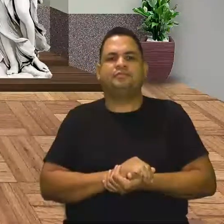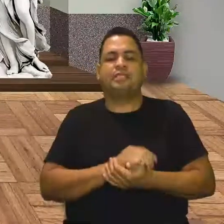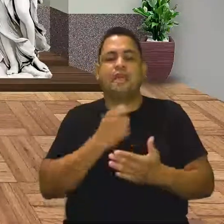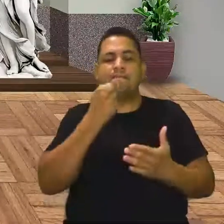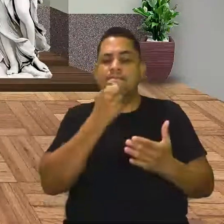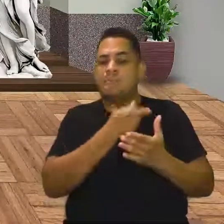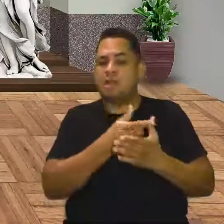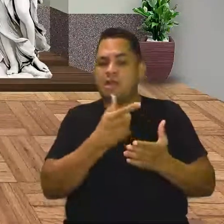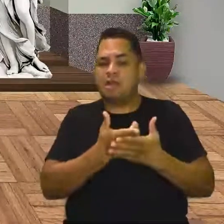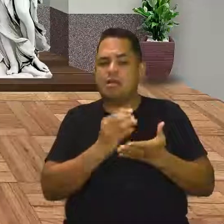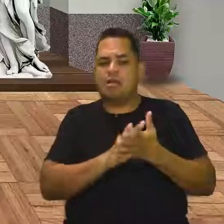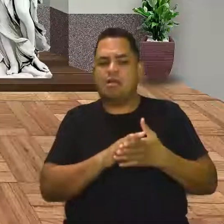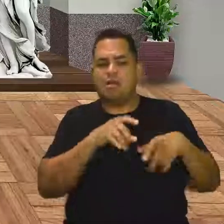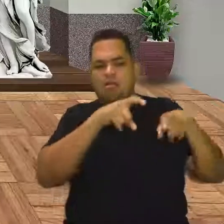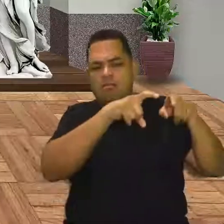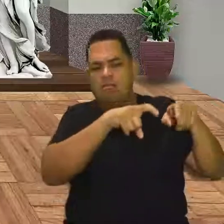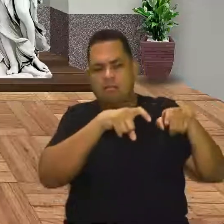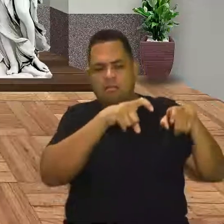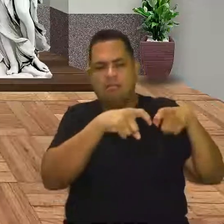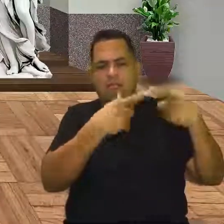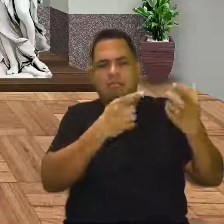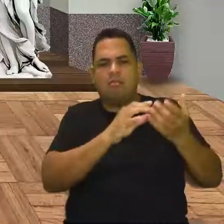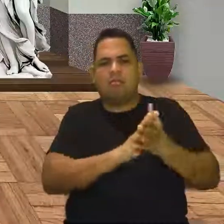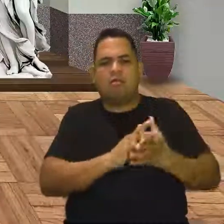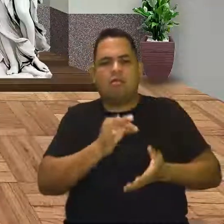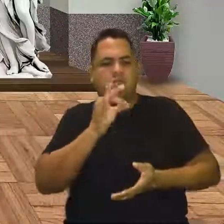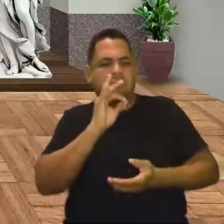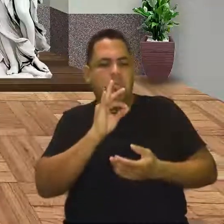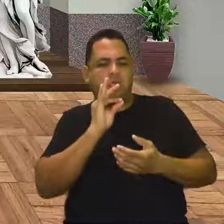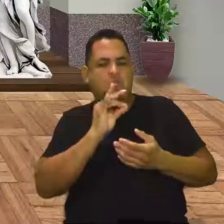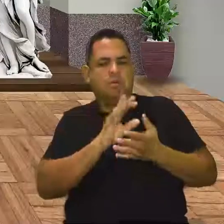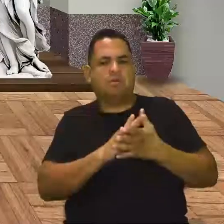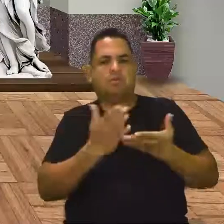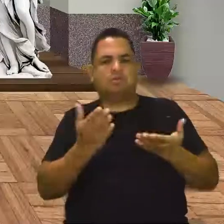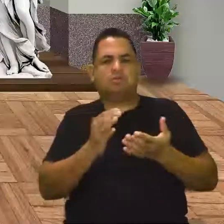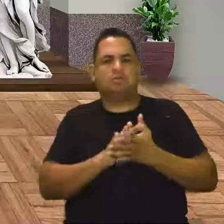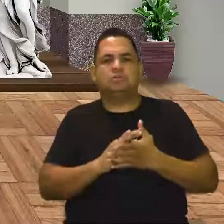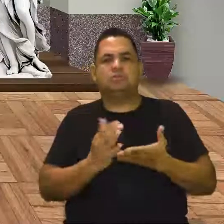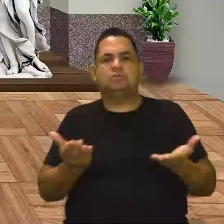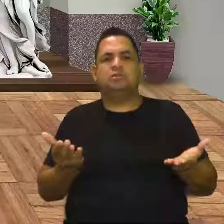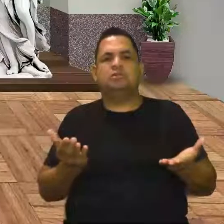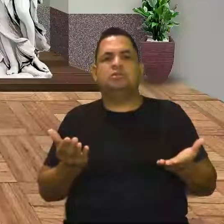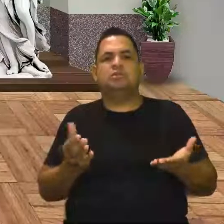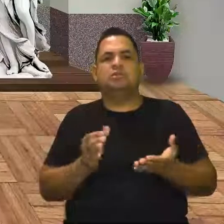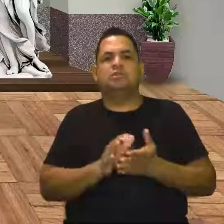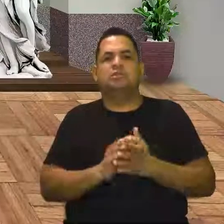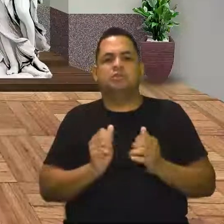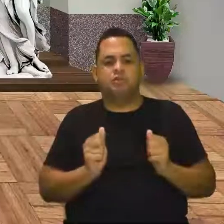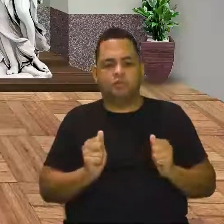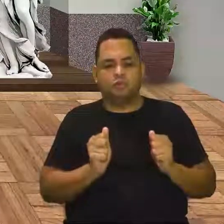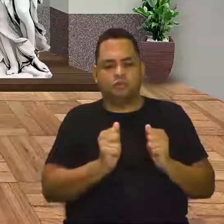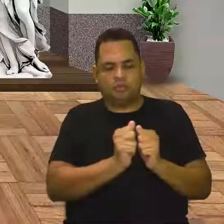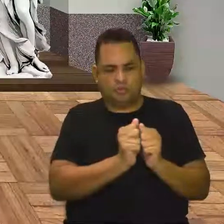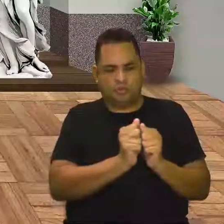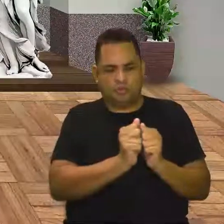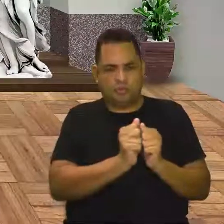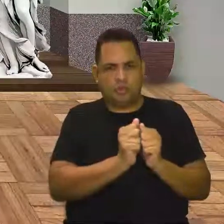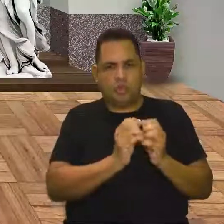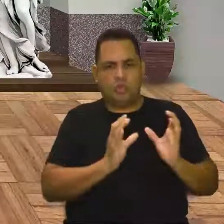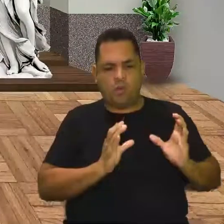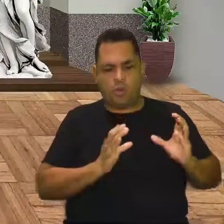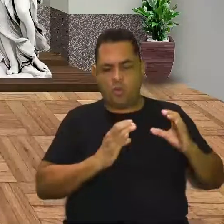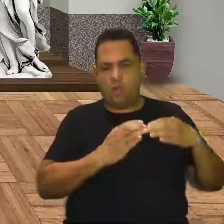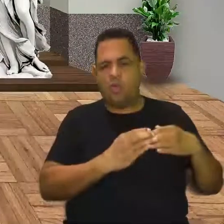grandes cafeicultores, grandes donos de escravos, ele não fez. Aí se juntou os militares,